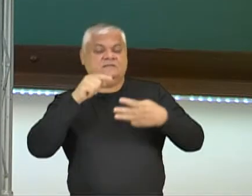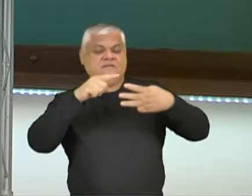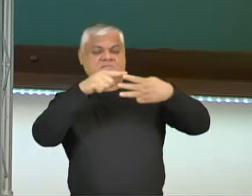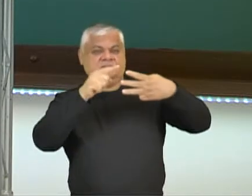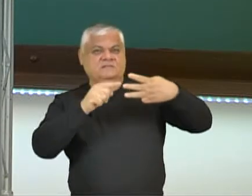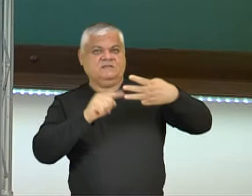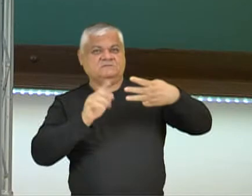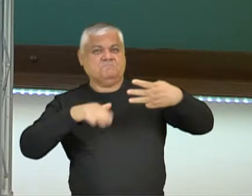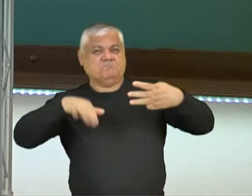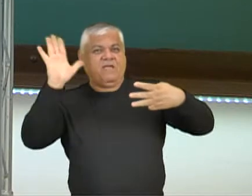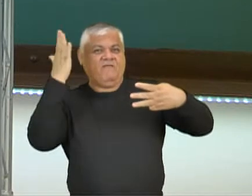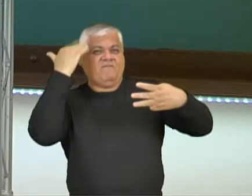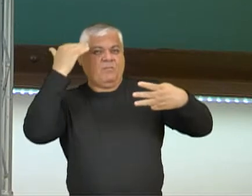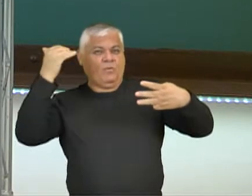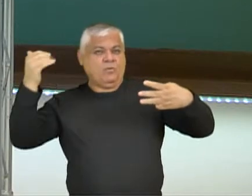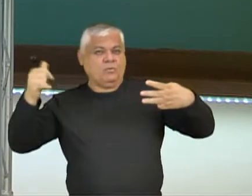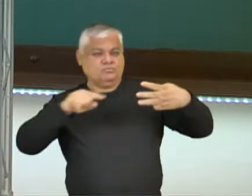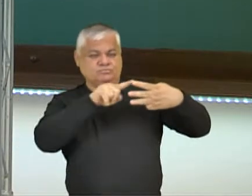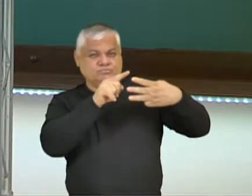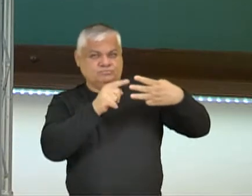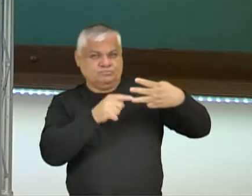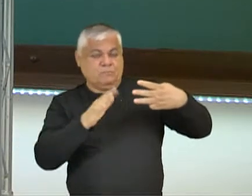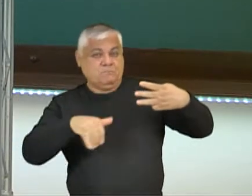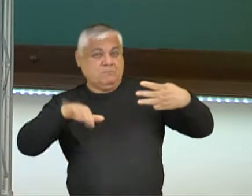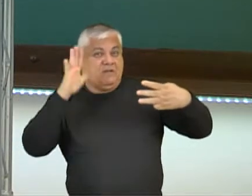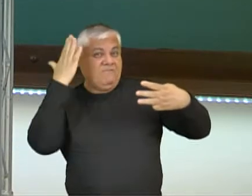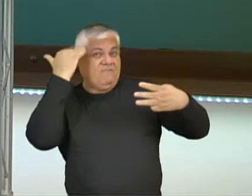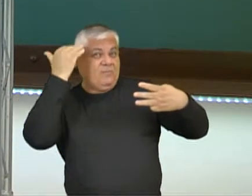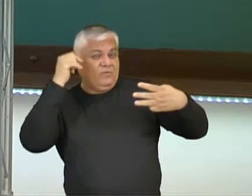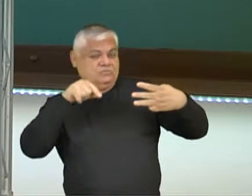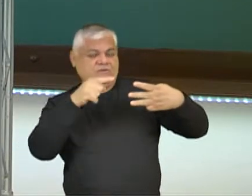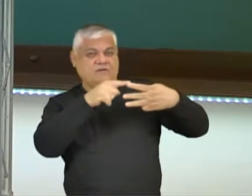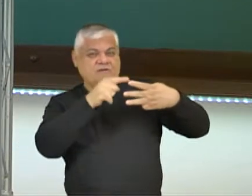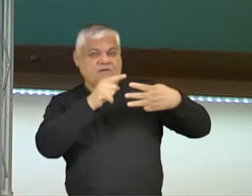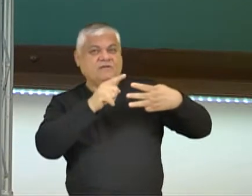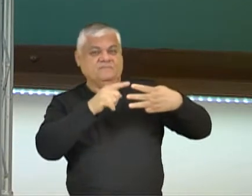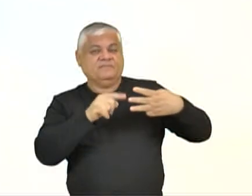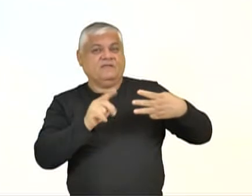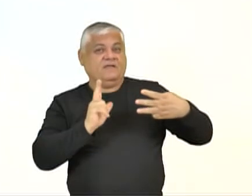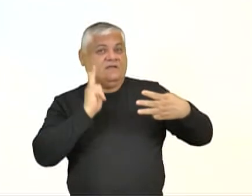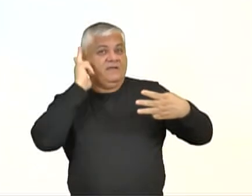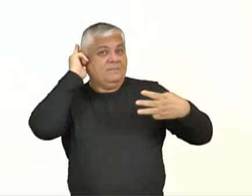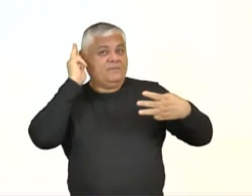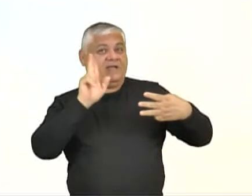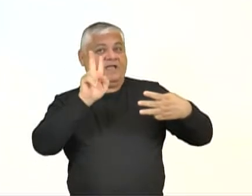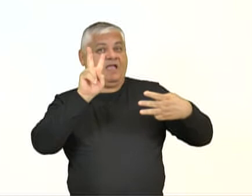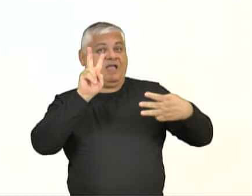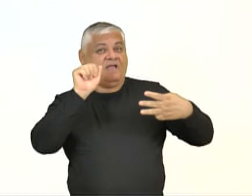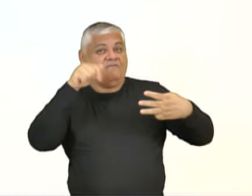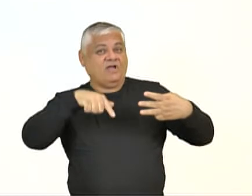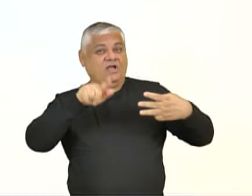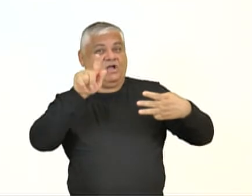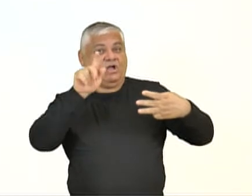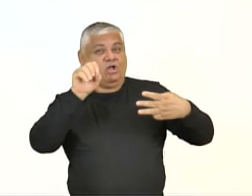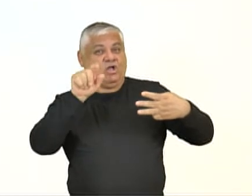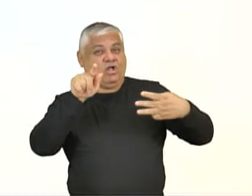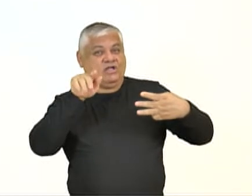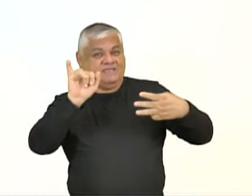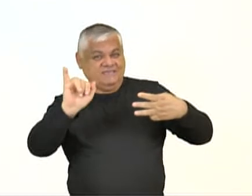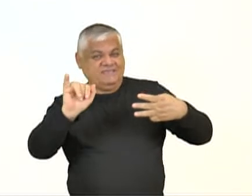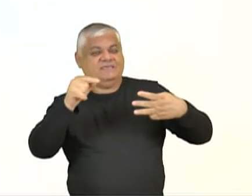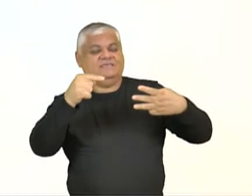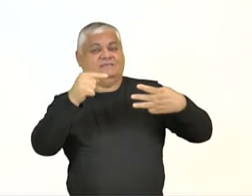aqui. Os 3 primeiros é fechado com o artista Van Gogh também. Então, eu tenho Leonardo da Vinci, com